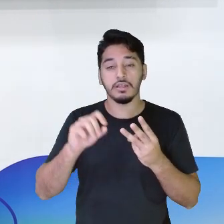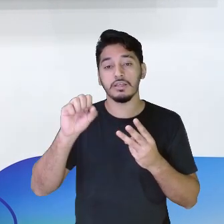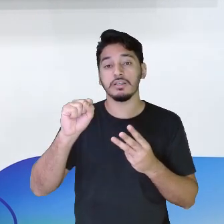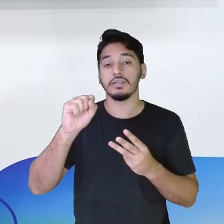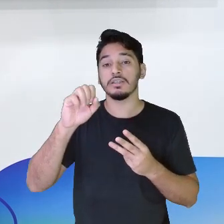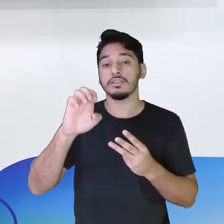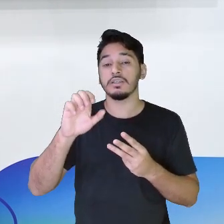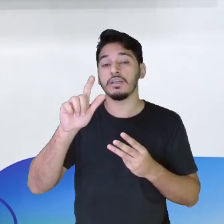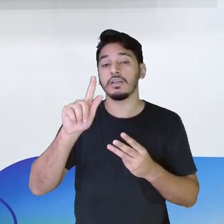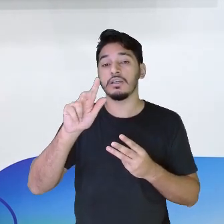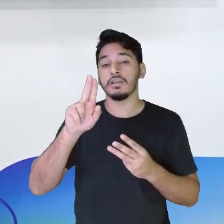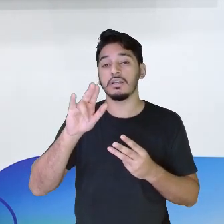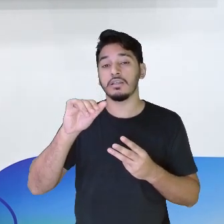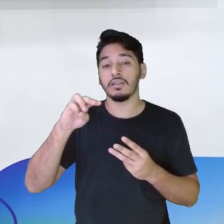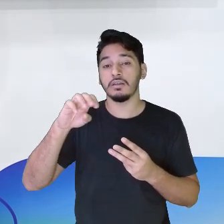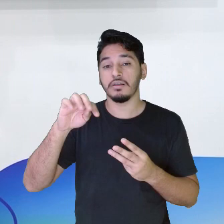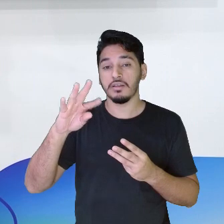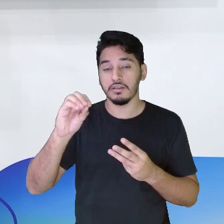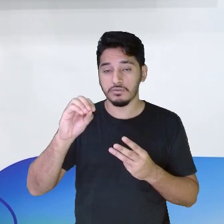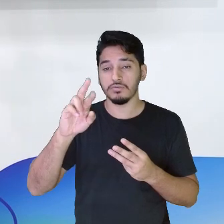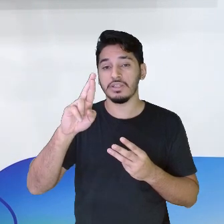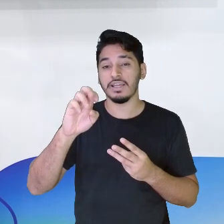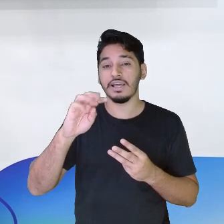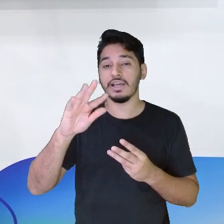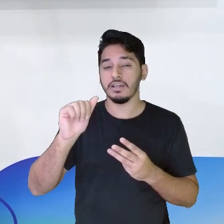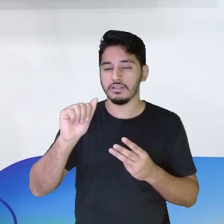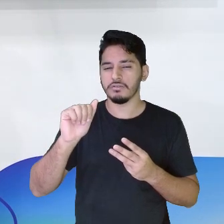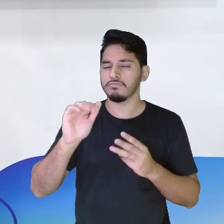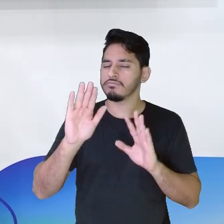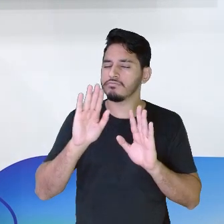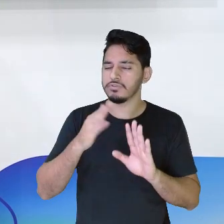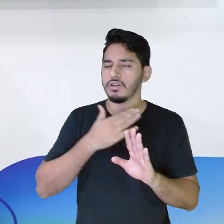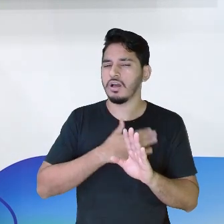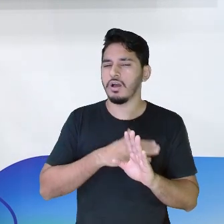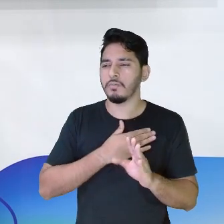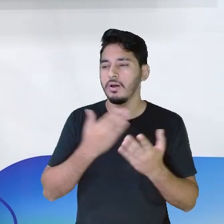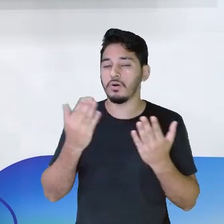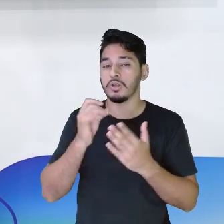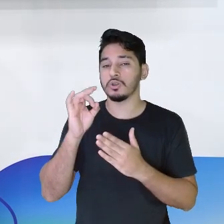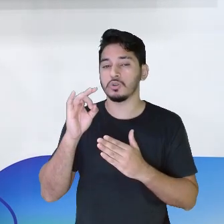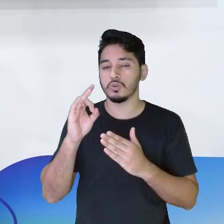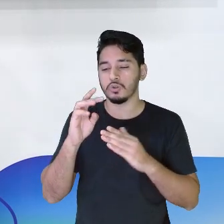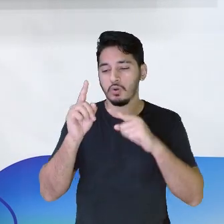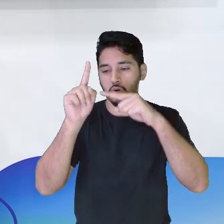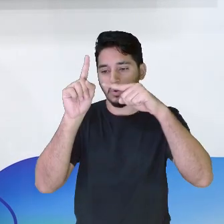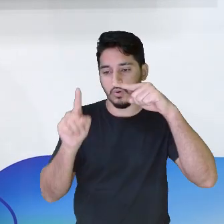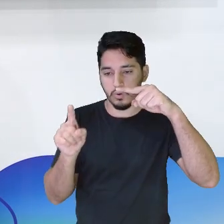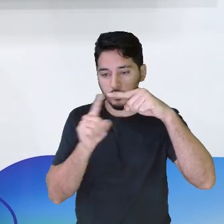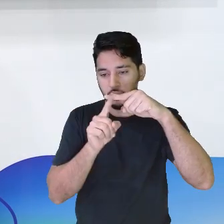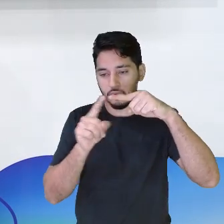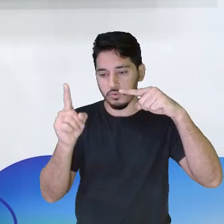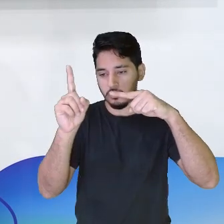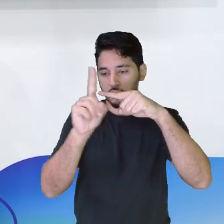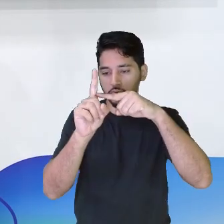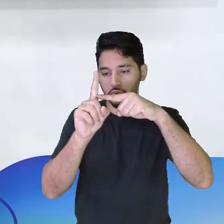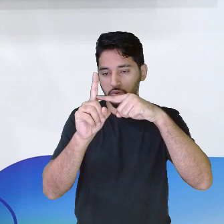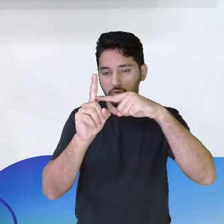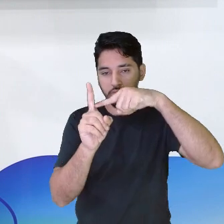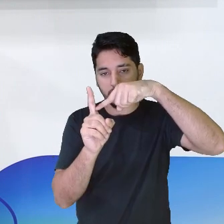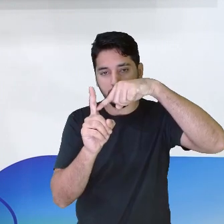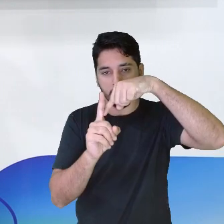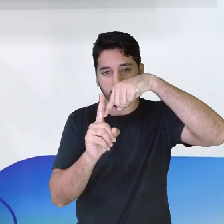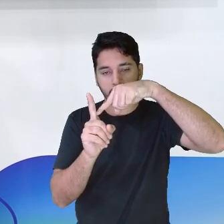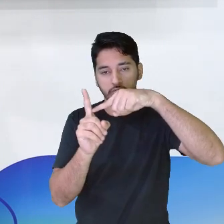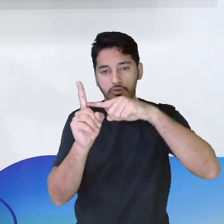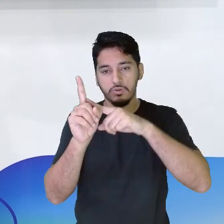reta, tá certo? Por enquanto, a gente vai se deter o encontro dessas 2 semi-retas que